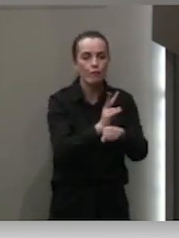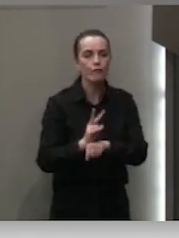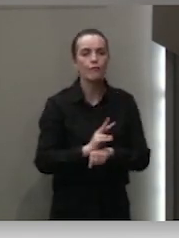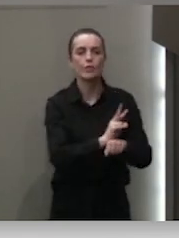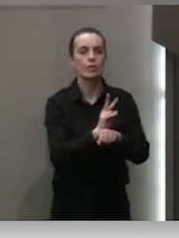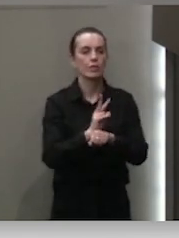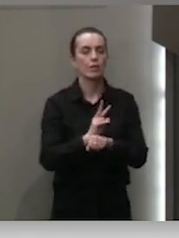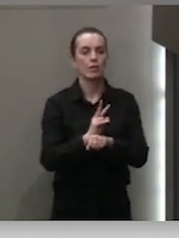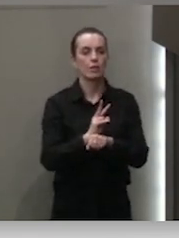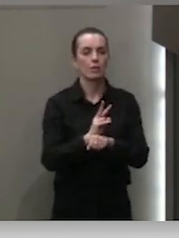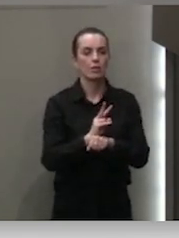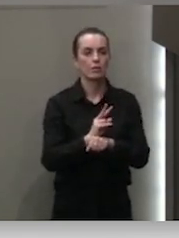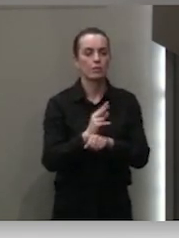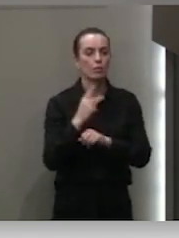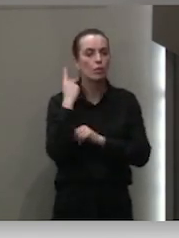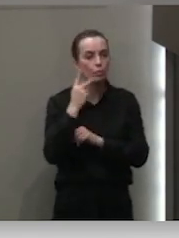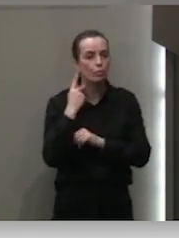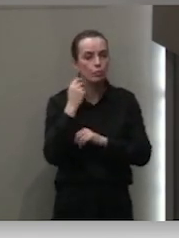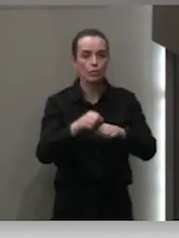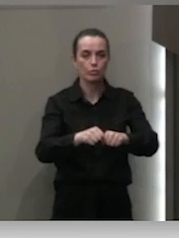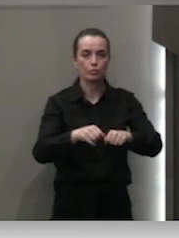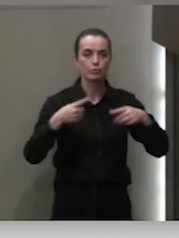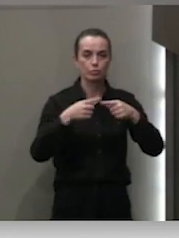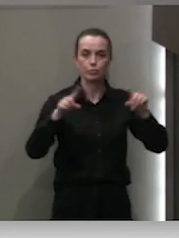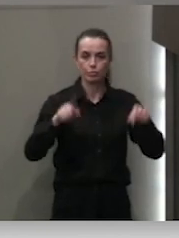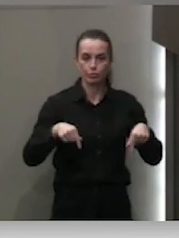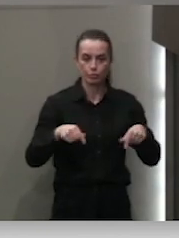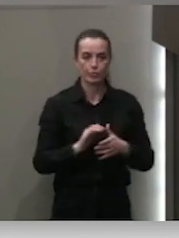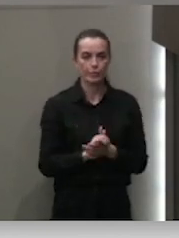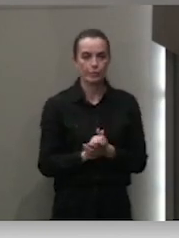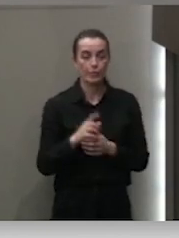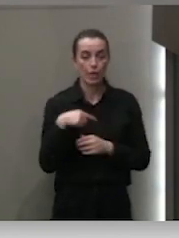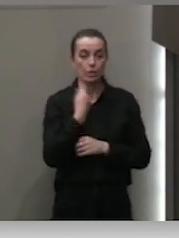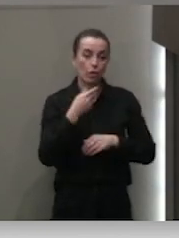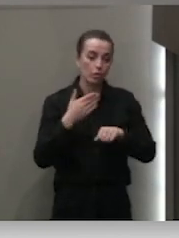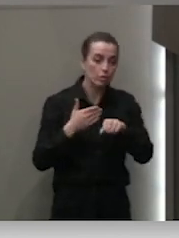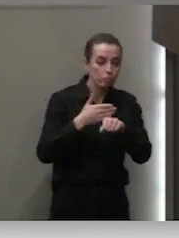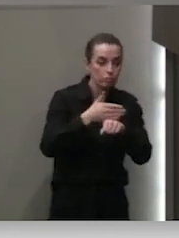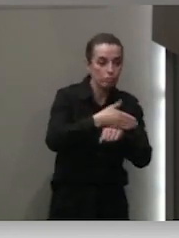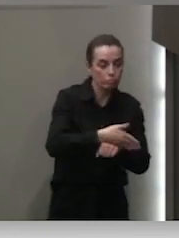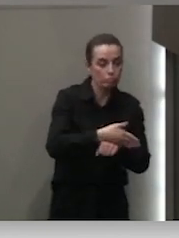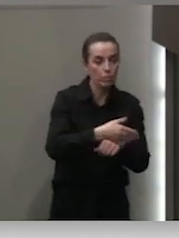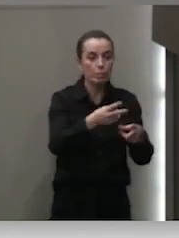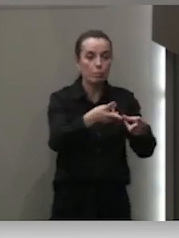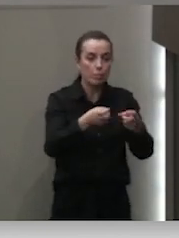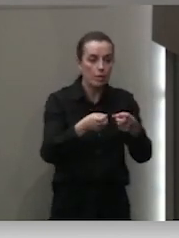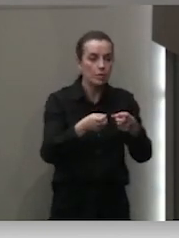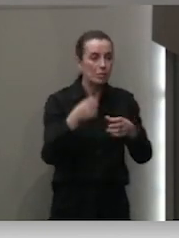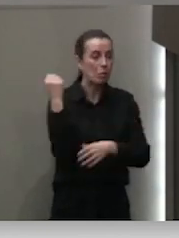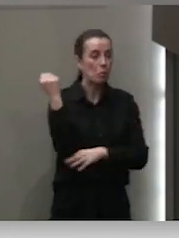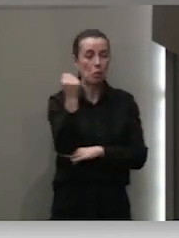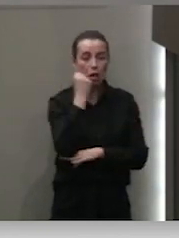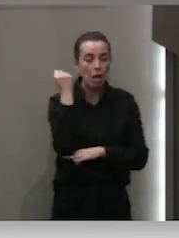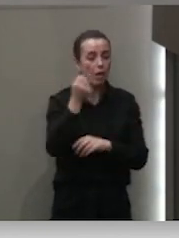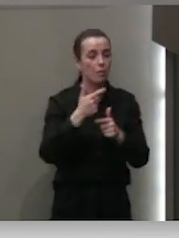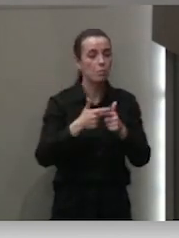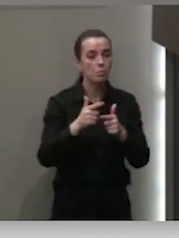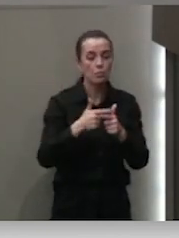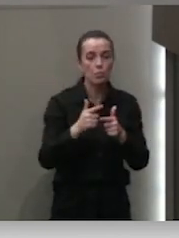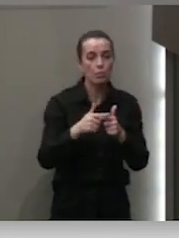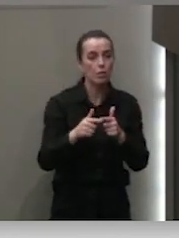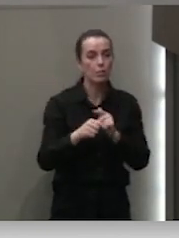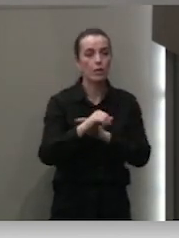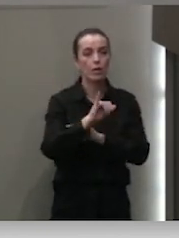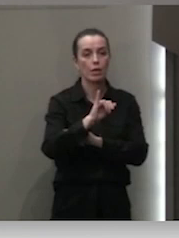público e lembro que logo que entramos verificamos que havia um problema gravíssimo no IPO que é o Instituto de Previdência